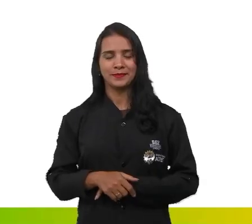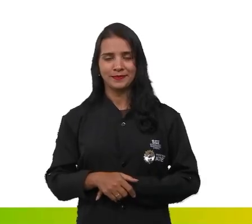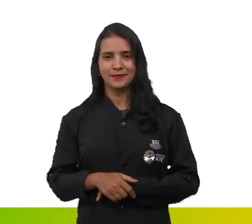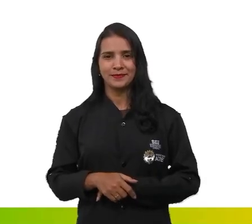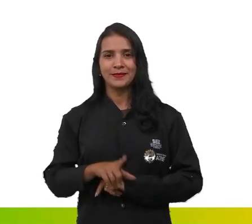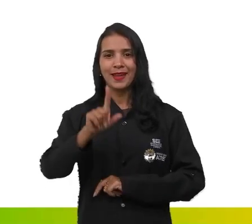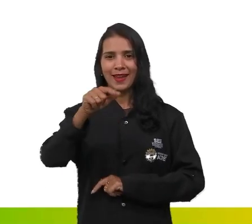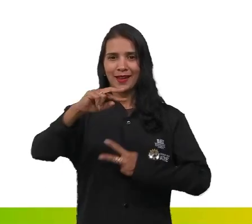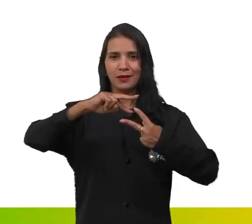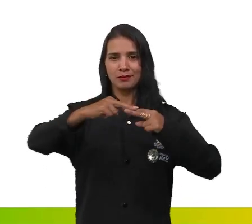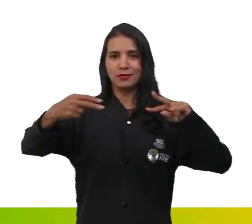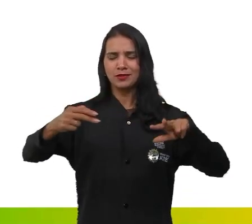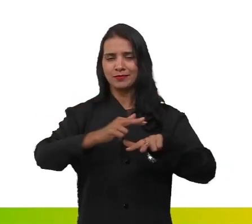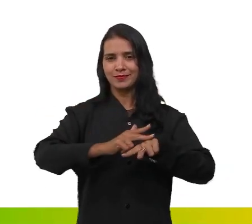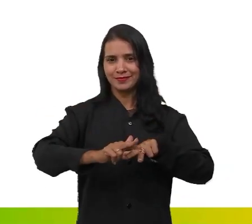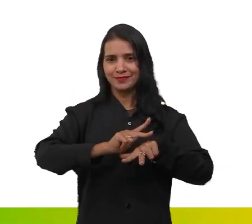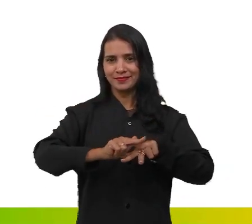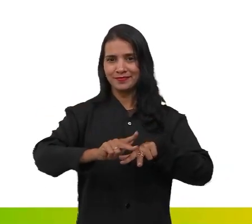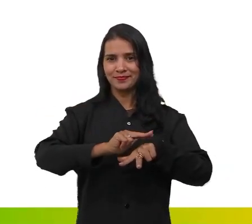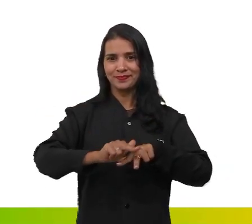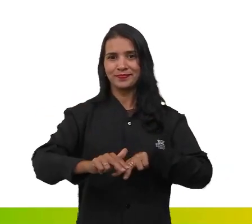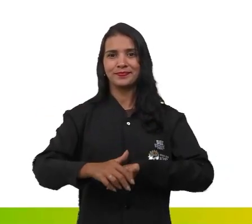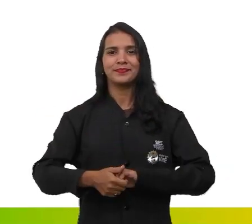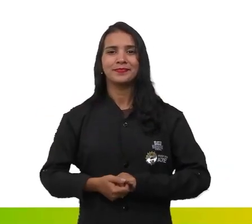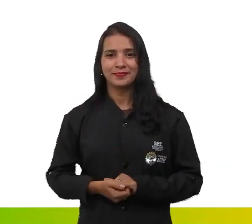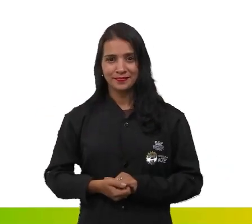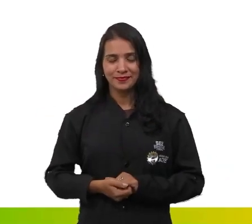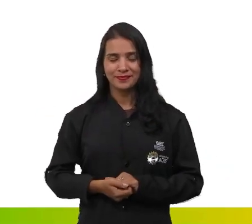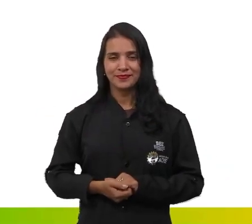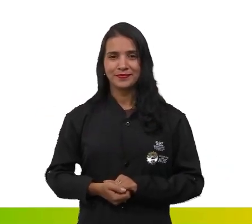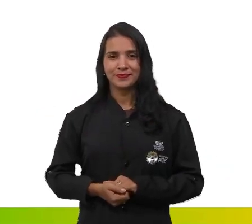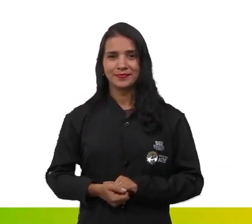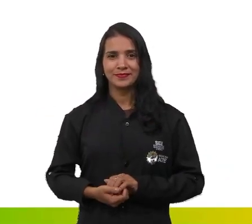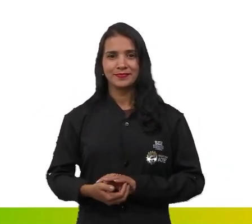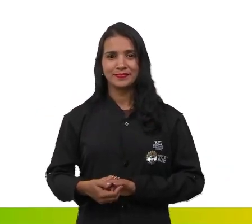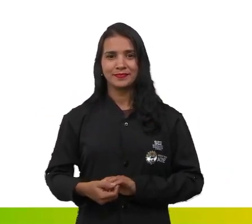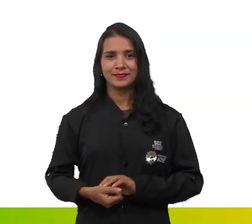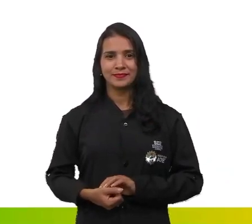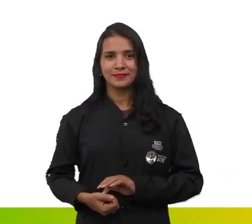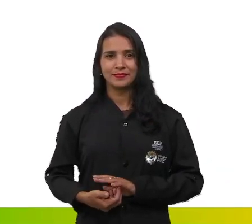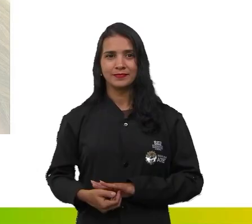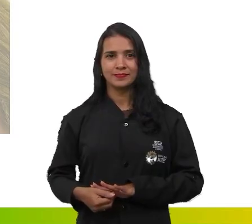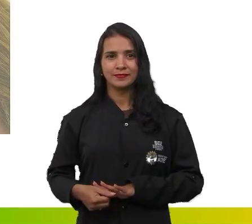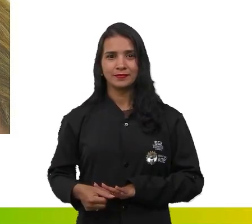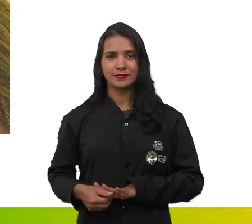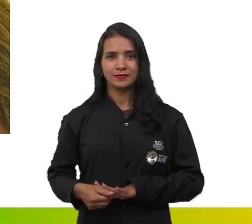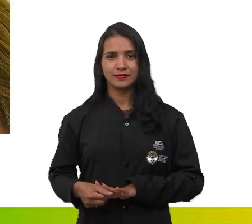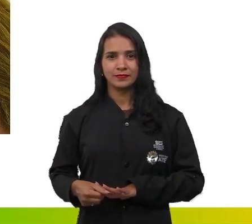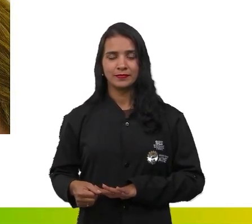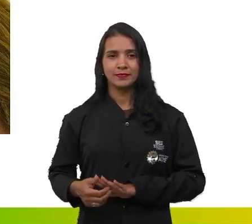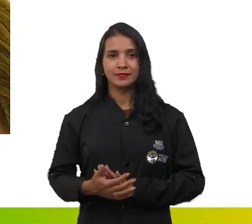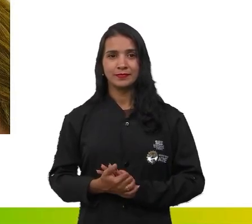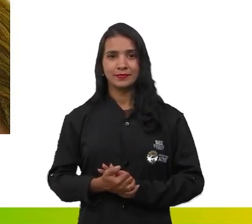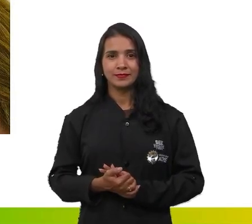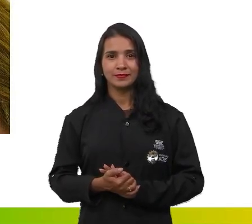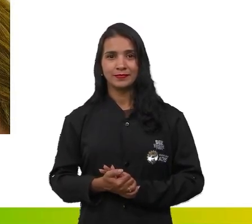isso aí é um exemplo de uma herança restrita ao sexo, tá? Continuando aqui,